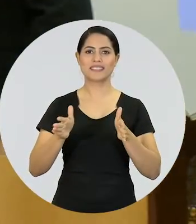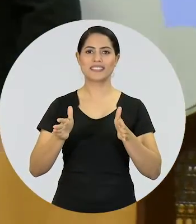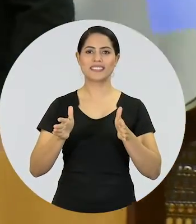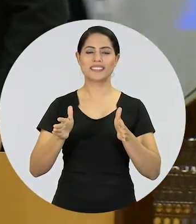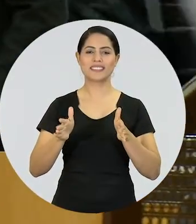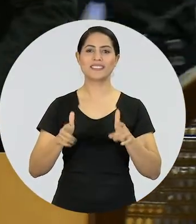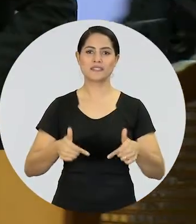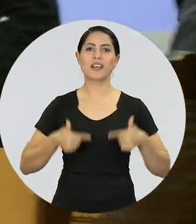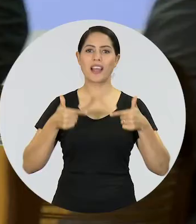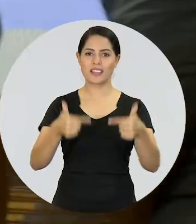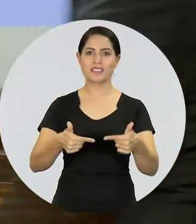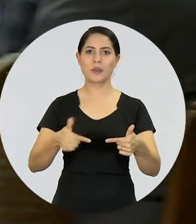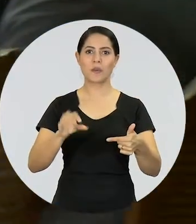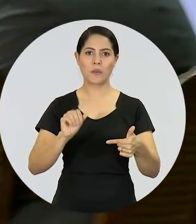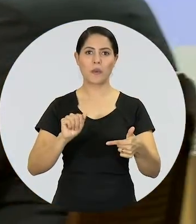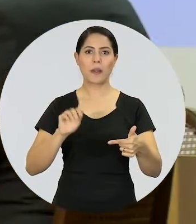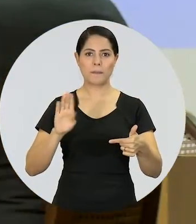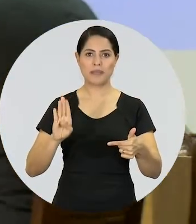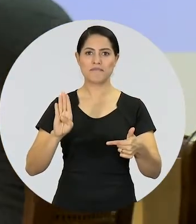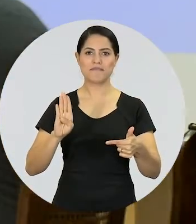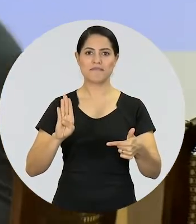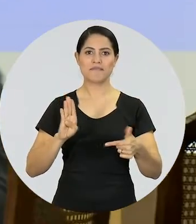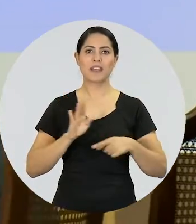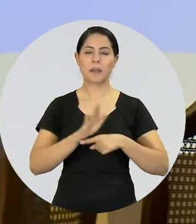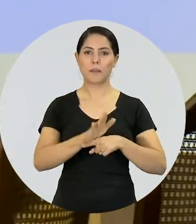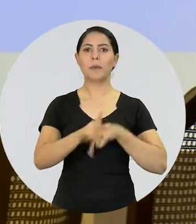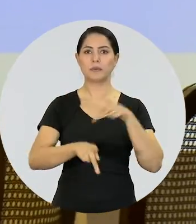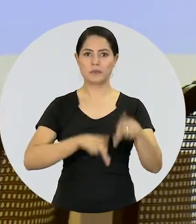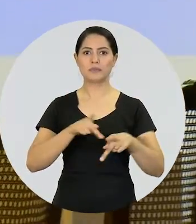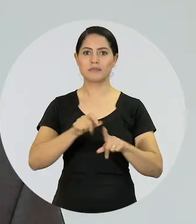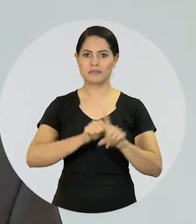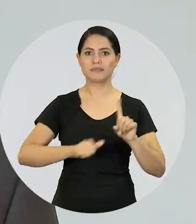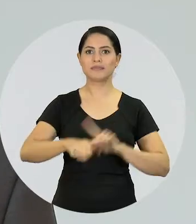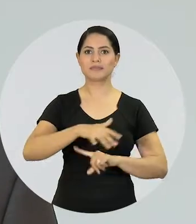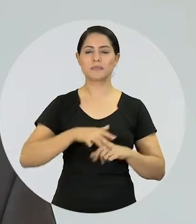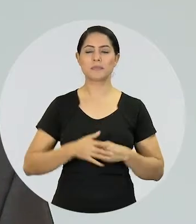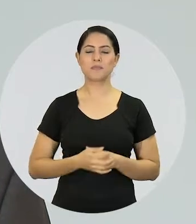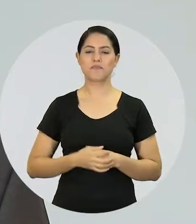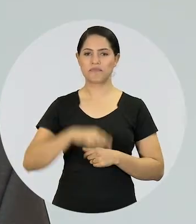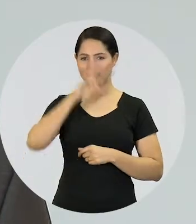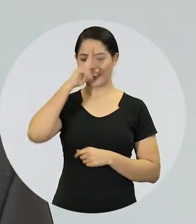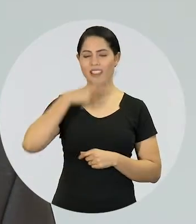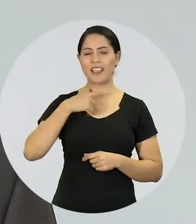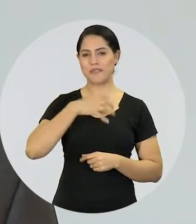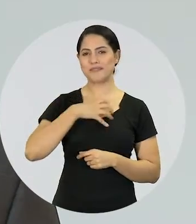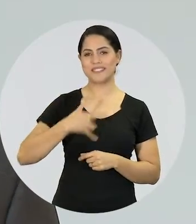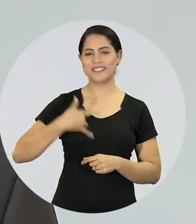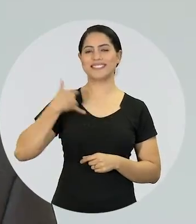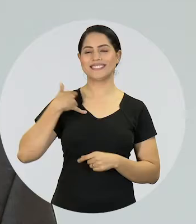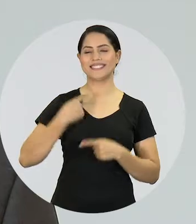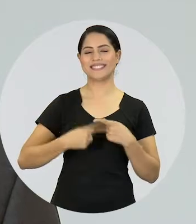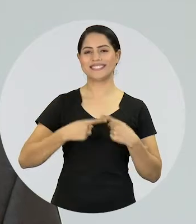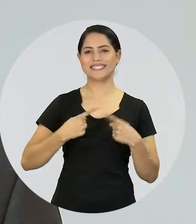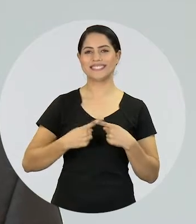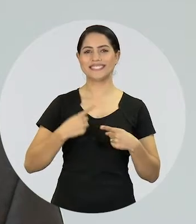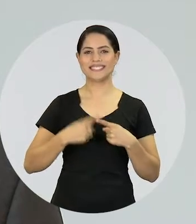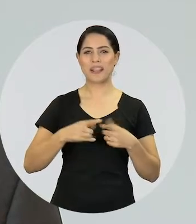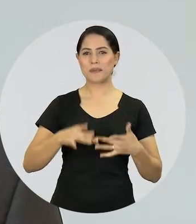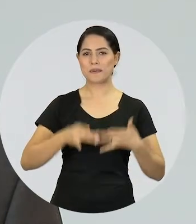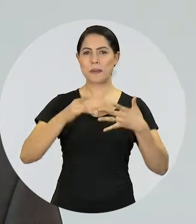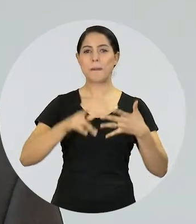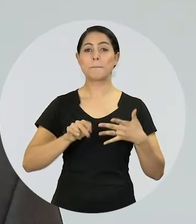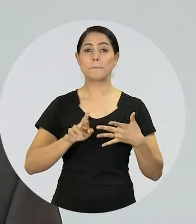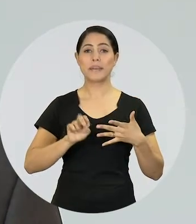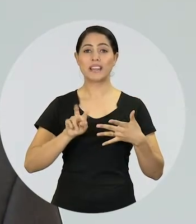continuidade à representação da advocacia brasileira em prol da sociedade. É uma enorme satisfação, um privilégio poder representar a